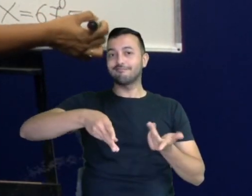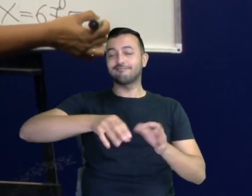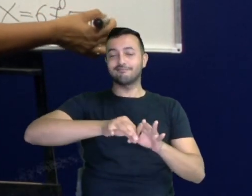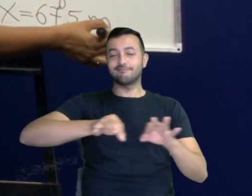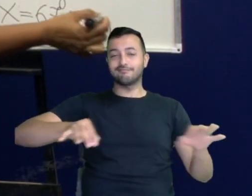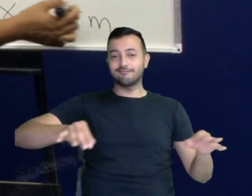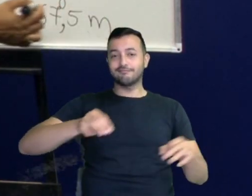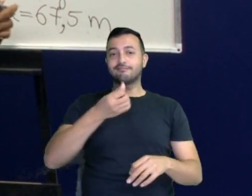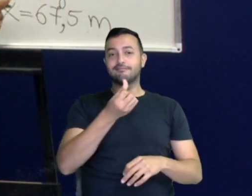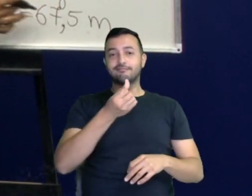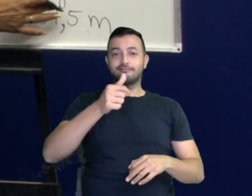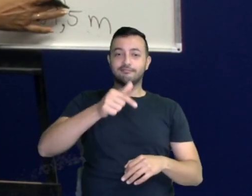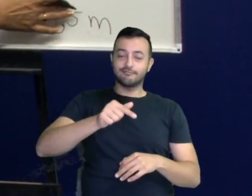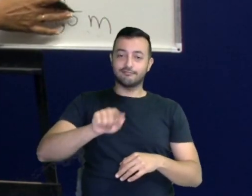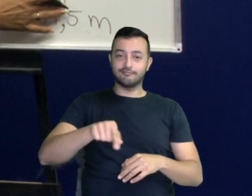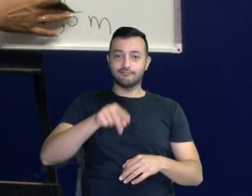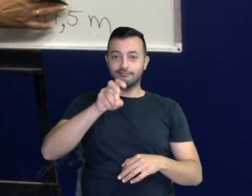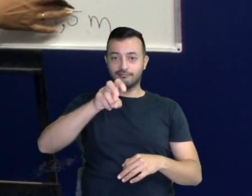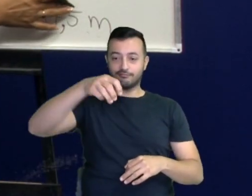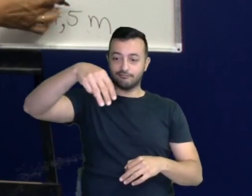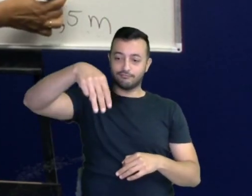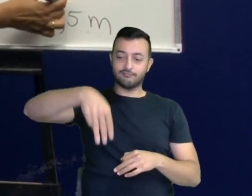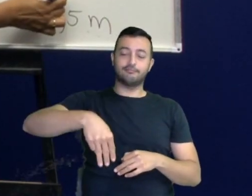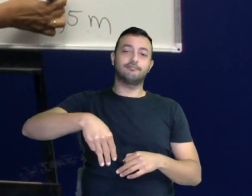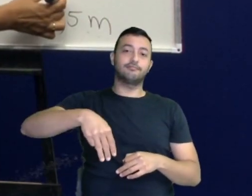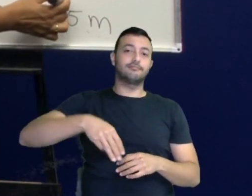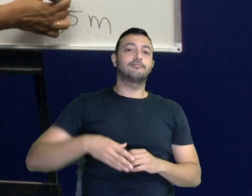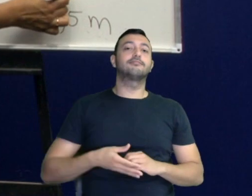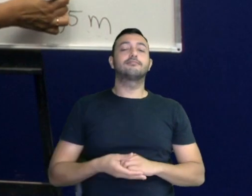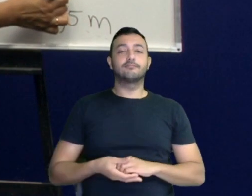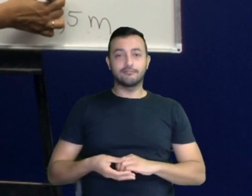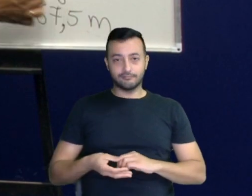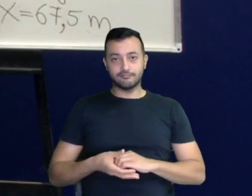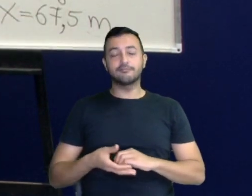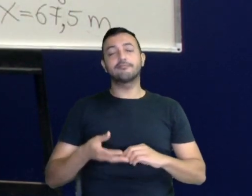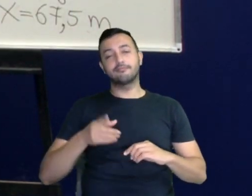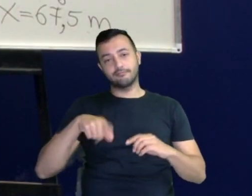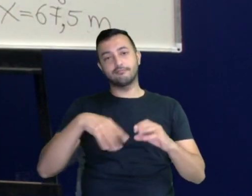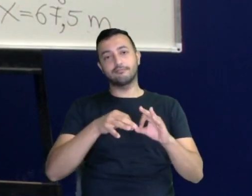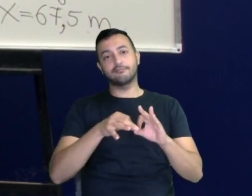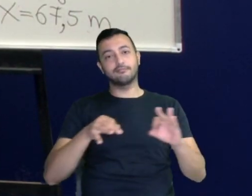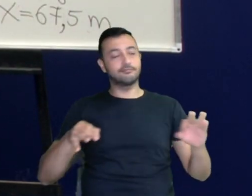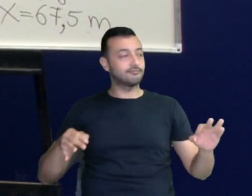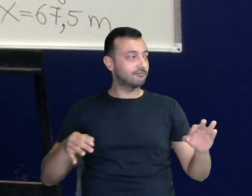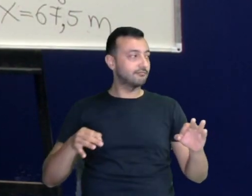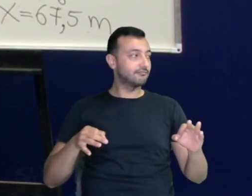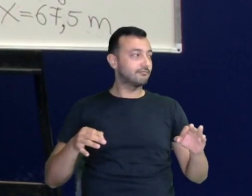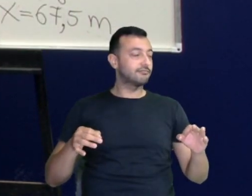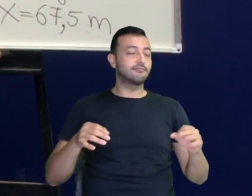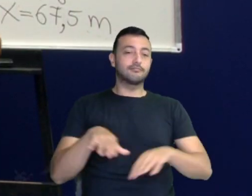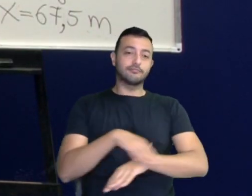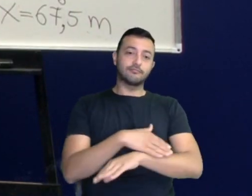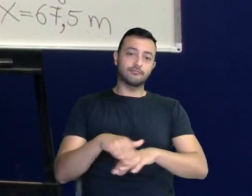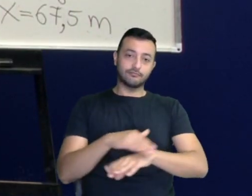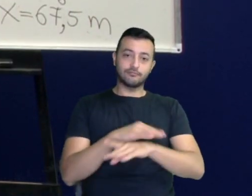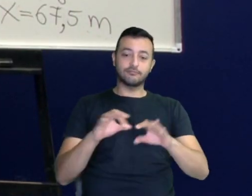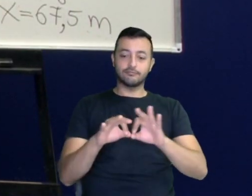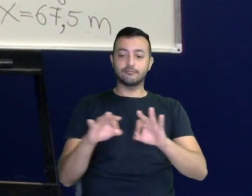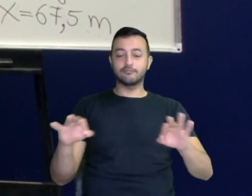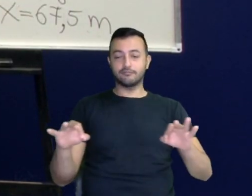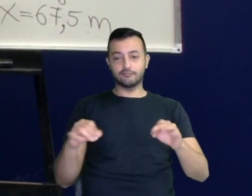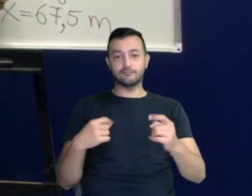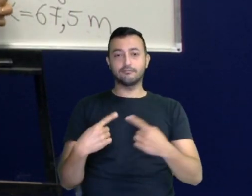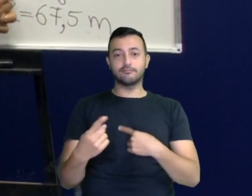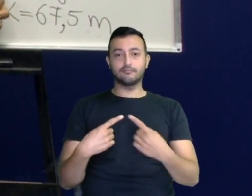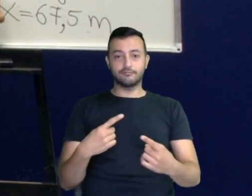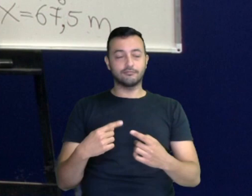seja, 67,5 metros é a distância entre as duas ruas nessa